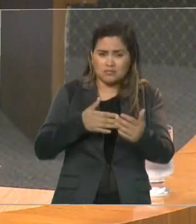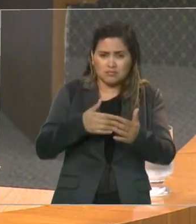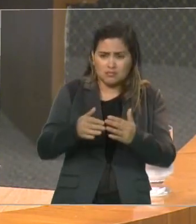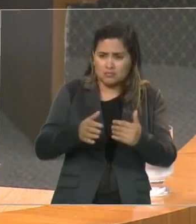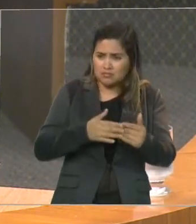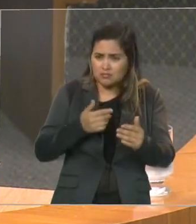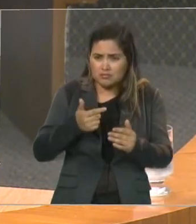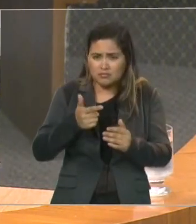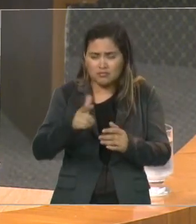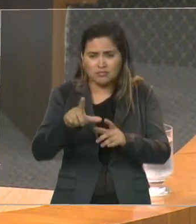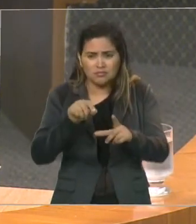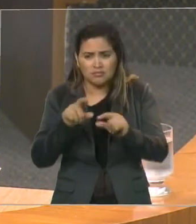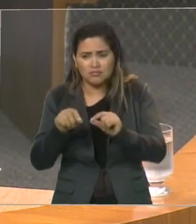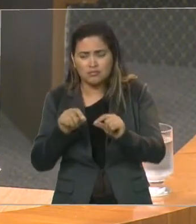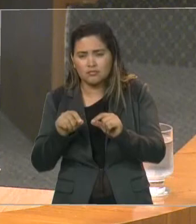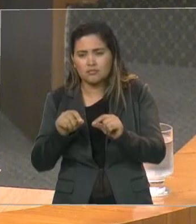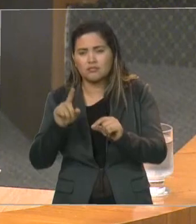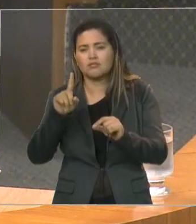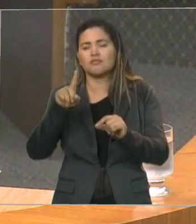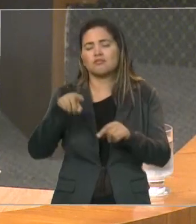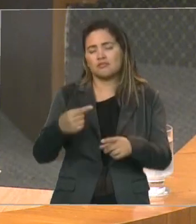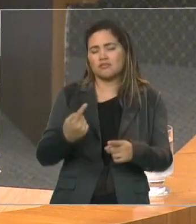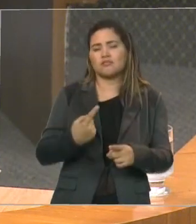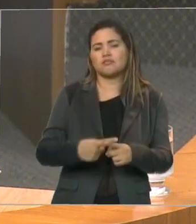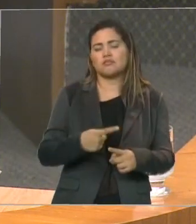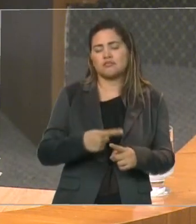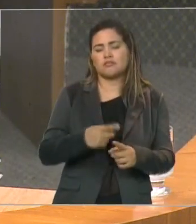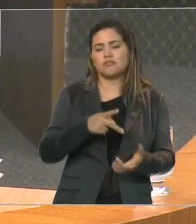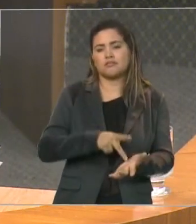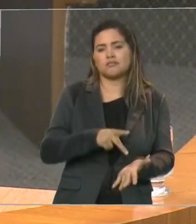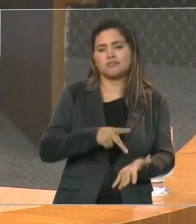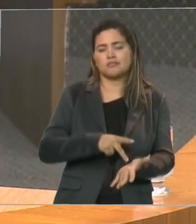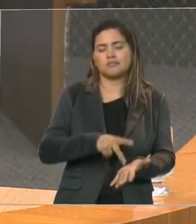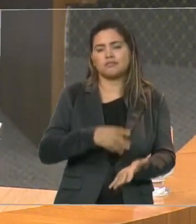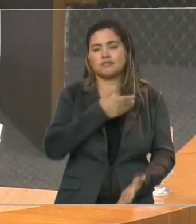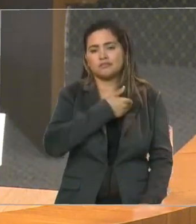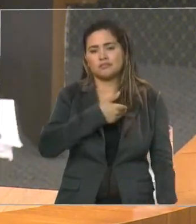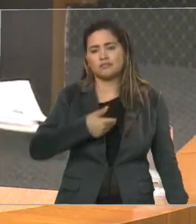deve e é porque é o governo que foi realmente o verdadeiro autor dessas ordens, senhoras e senhores deputados.